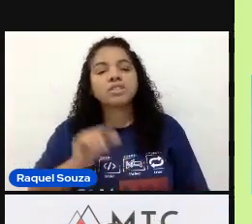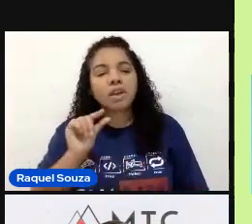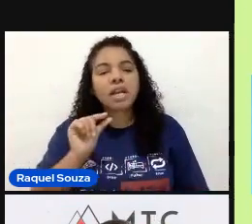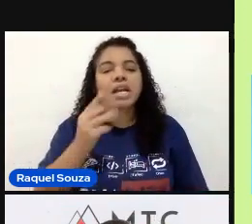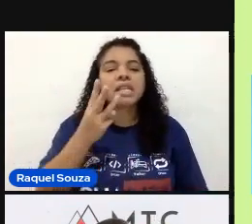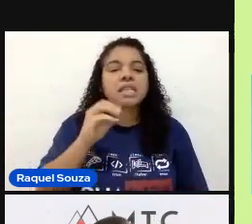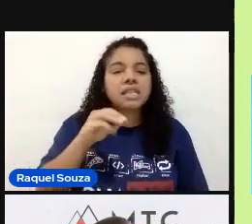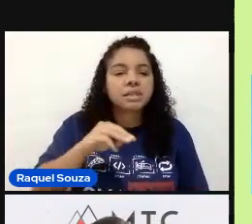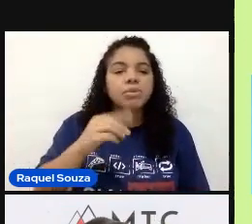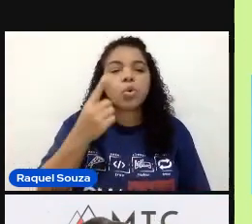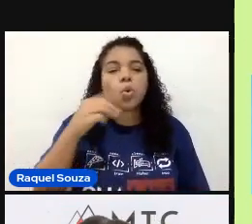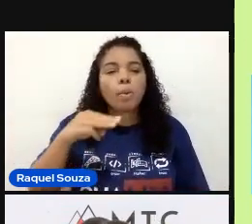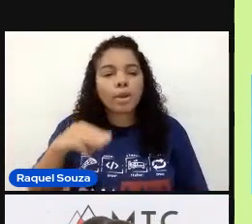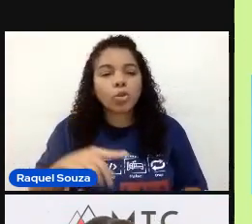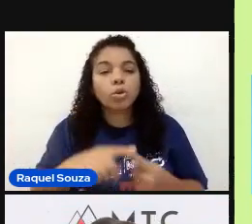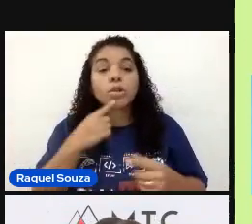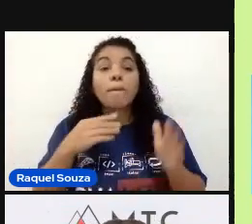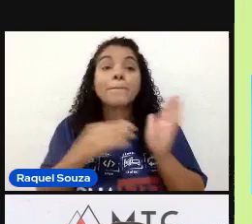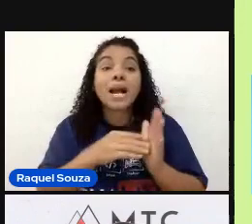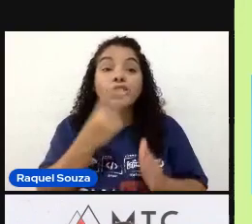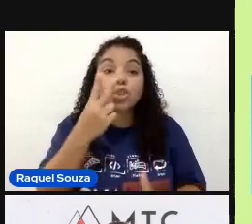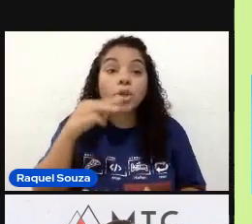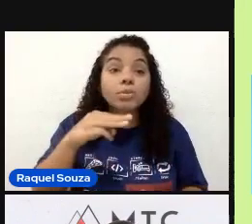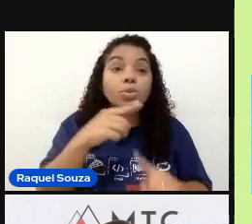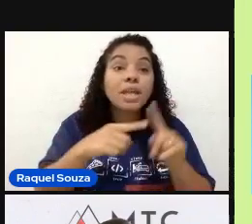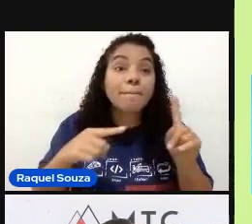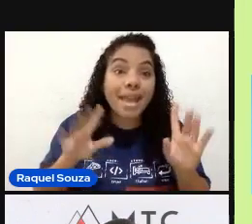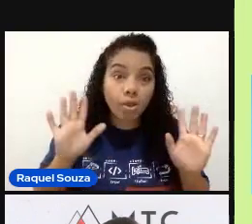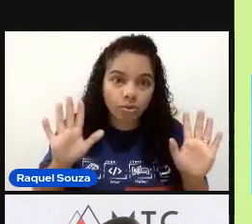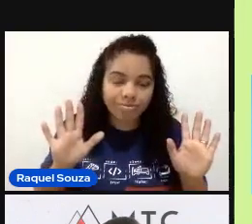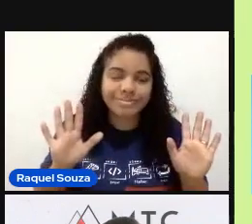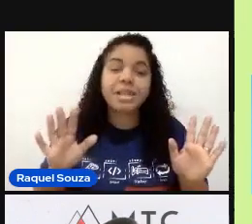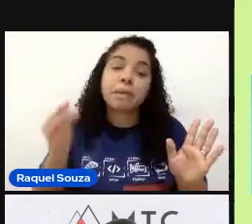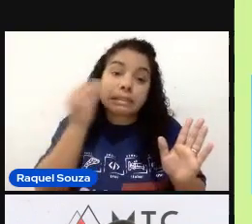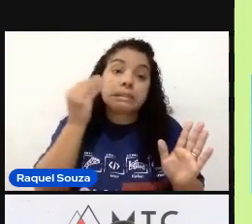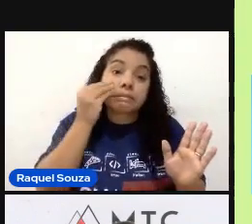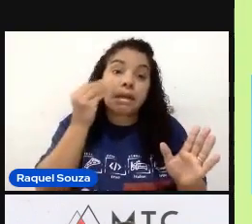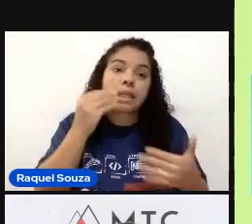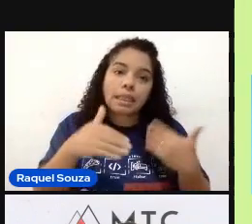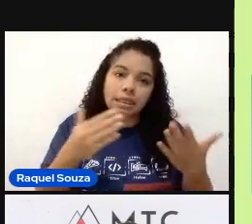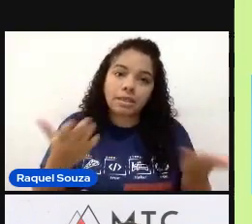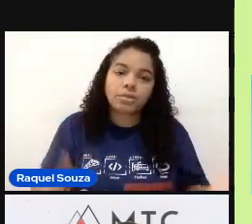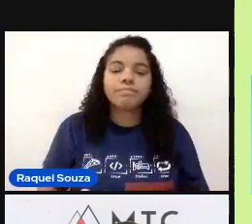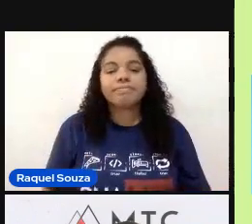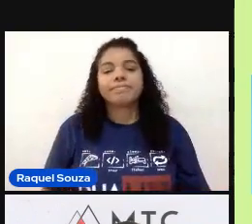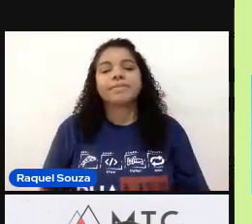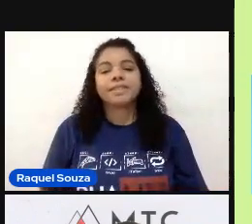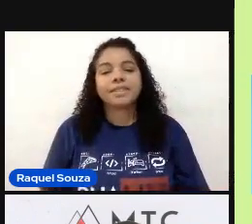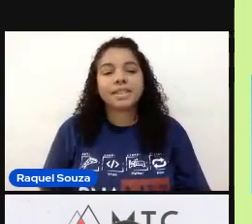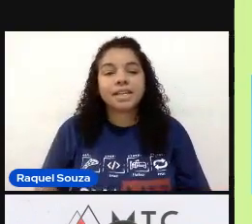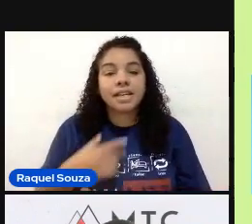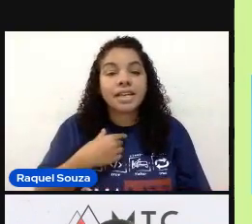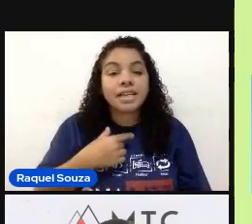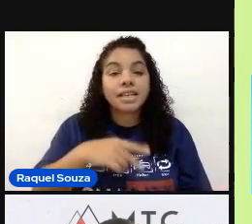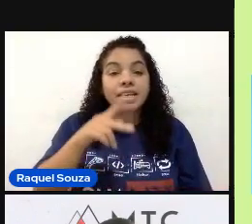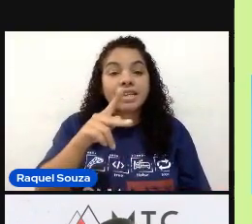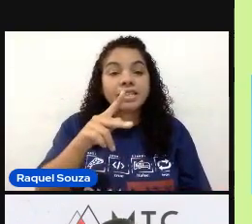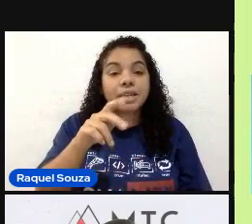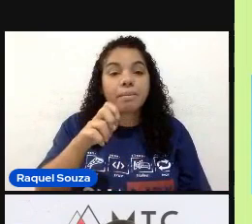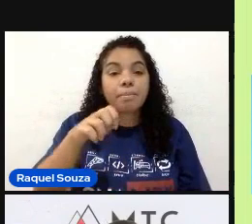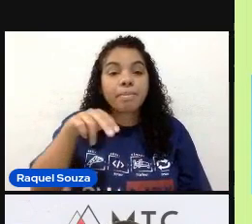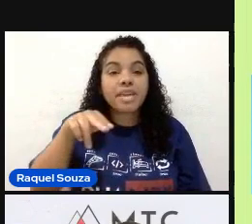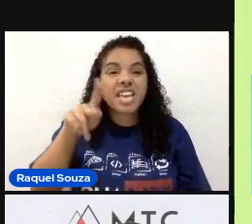1 minuto. Confesso a vocês que o máximo foi 2,5 minutos. Mas a gente continua tentando, né? Piak. Esse para mim é